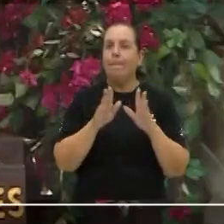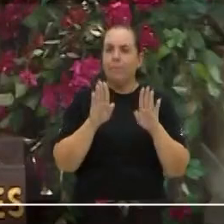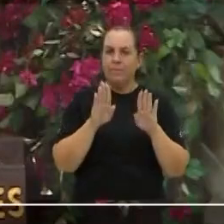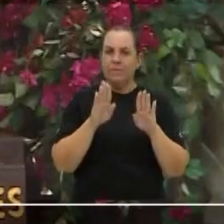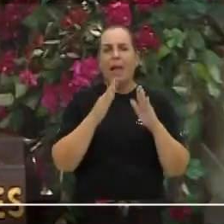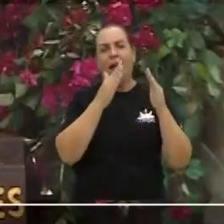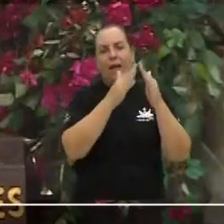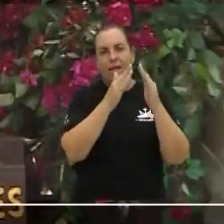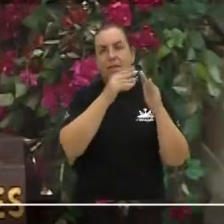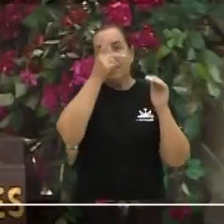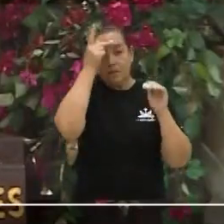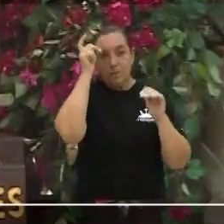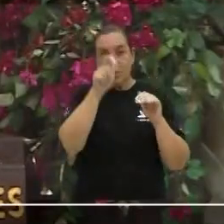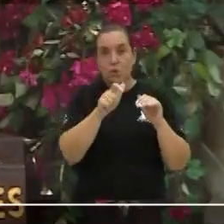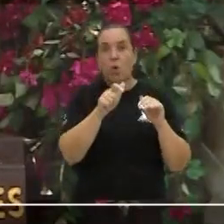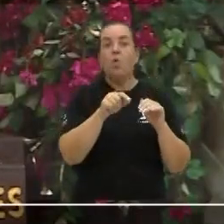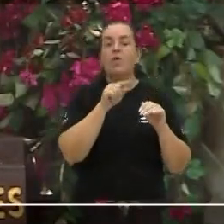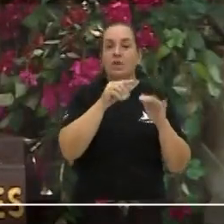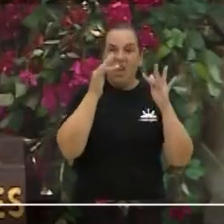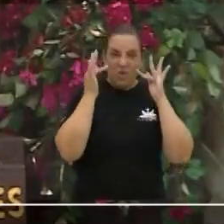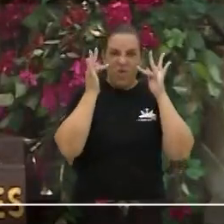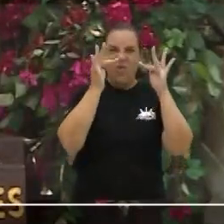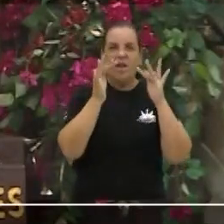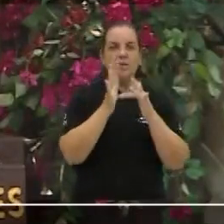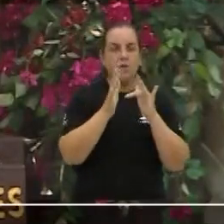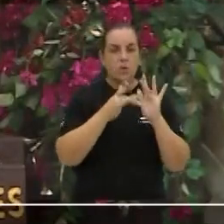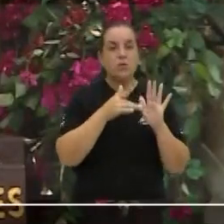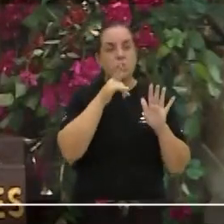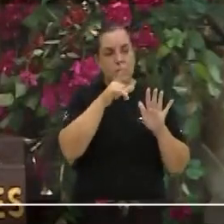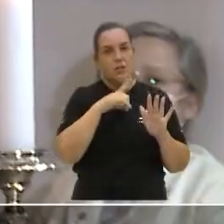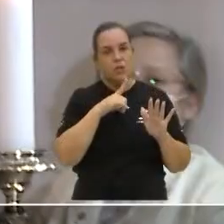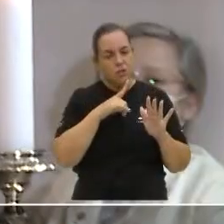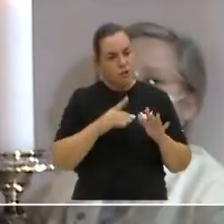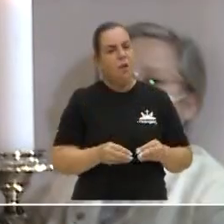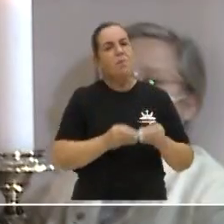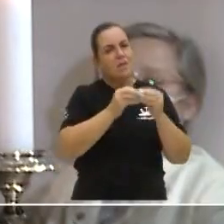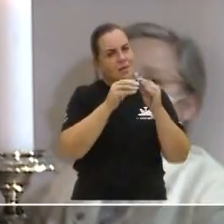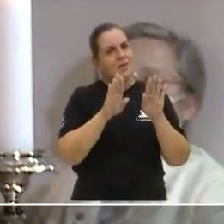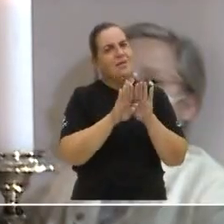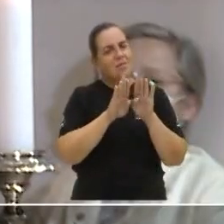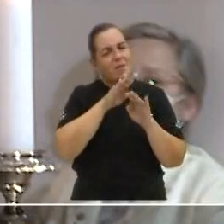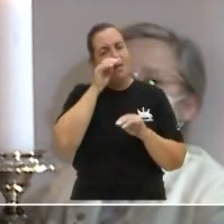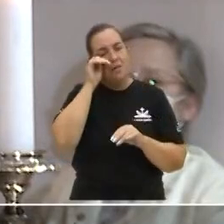missa. E lá estavam em duas celebrações dominicais.